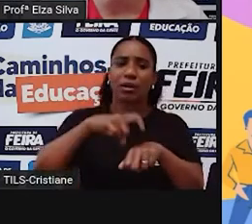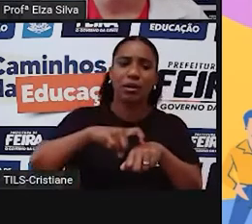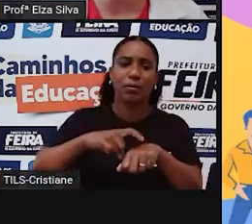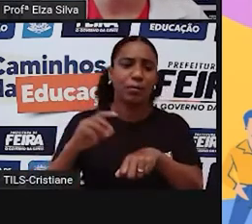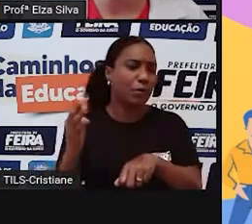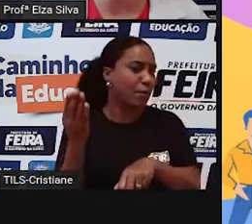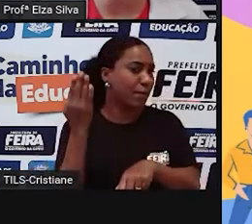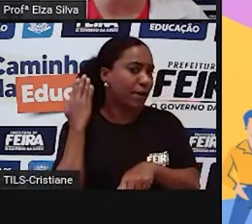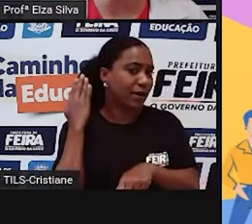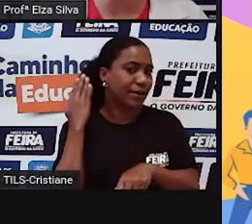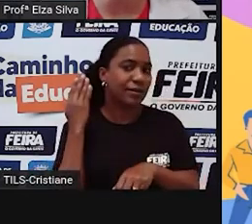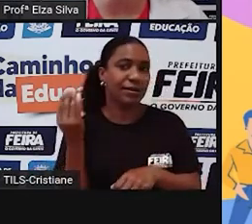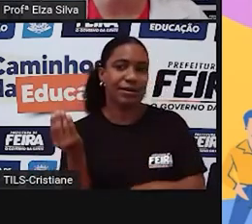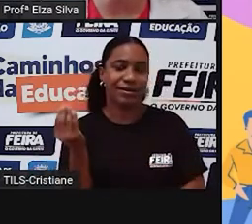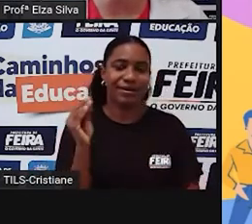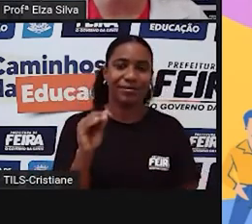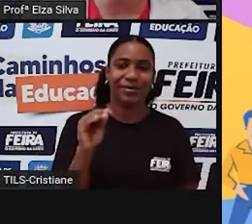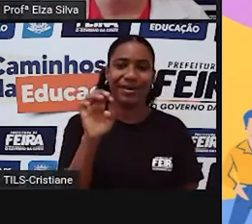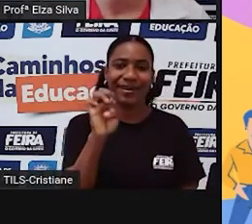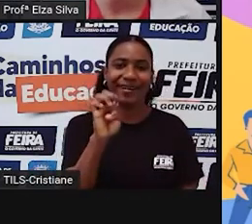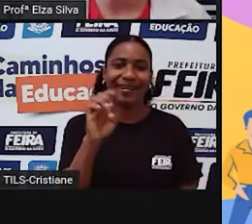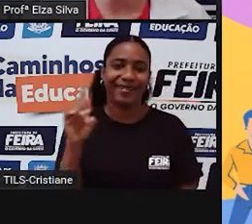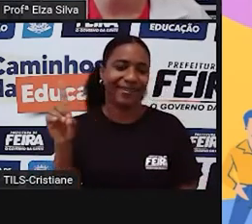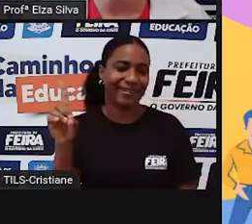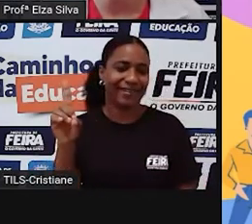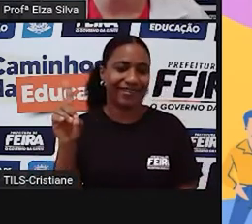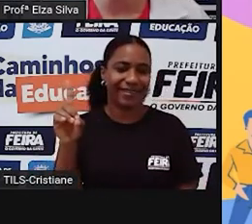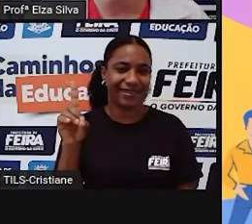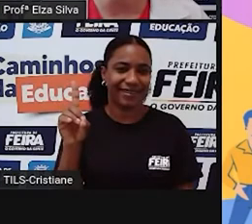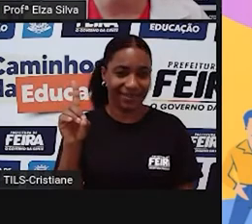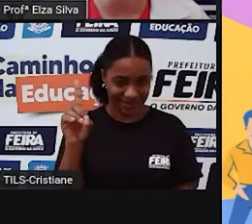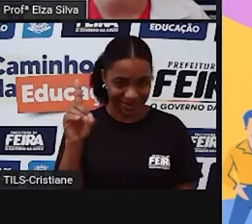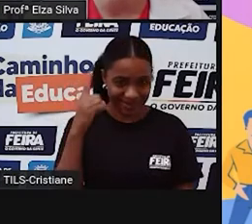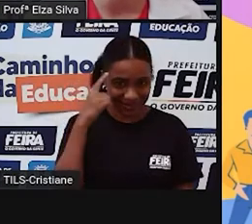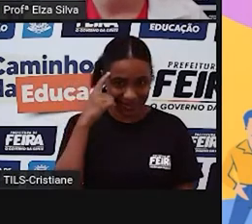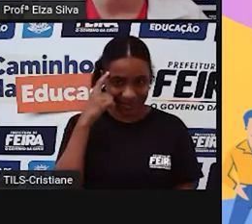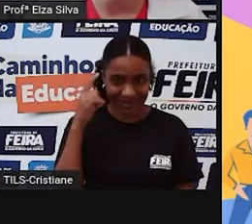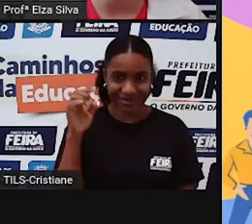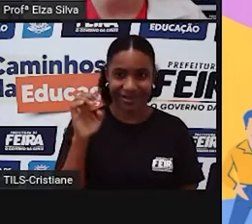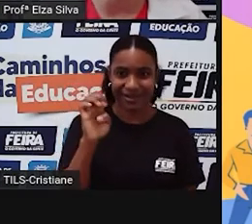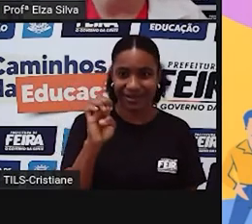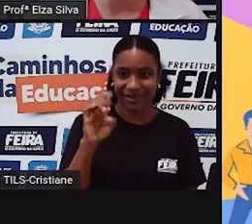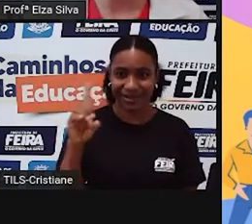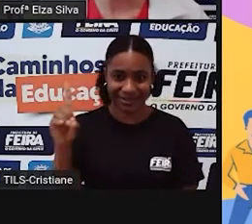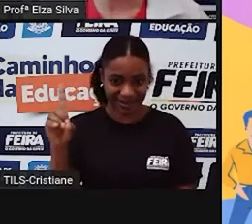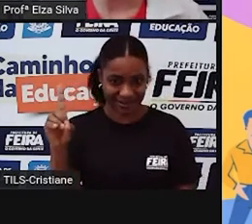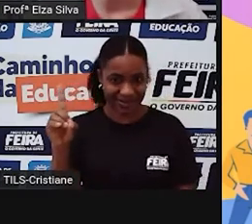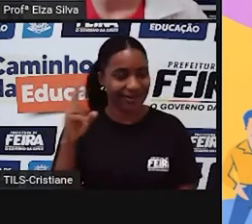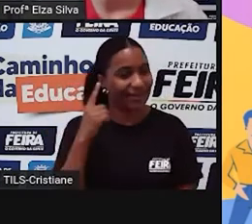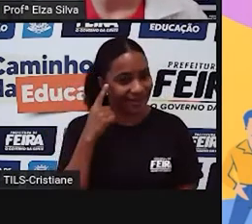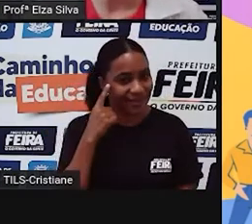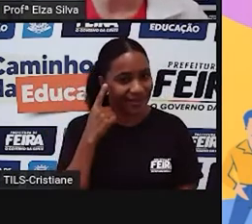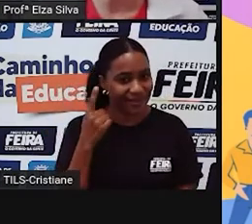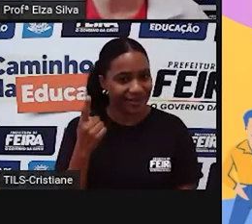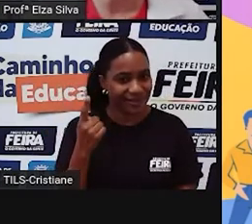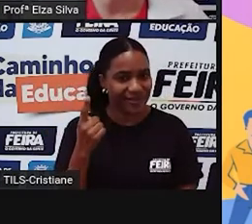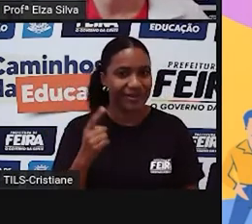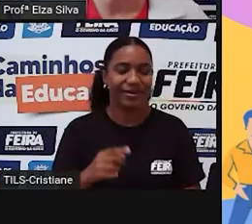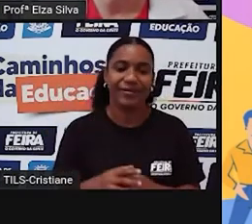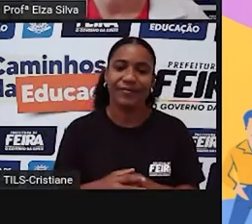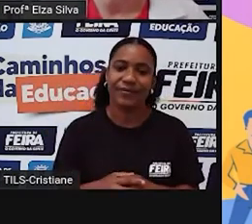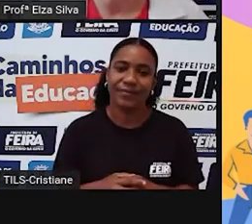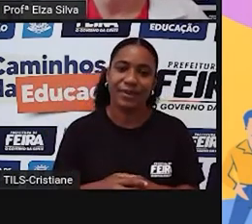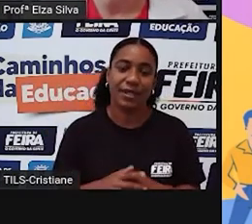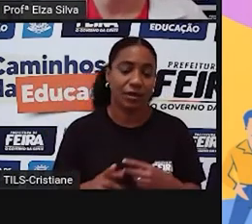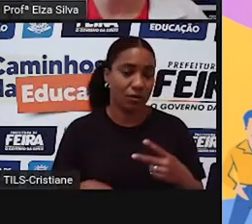quê? Acrescentamos ao final do verbo as letras I, de, E, de. Aqui nós temos